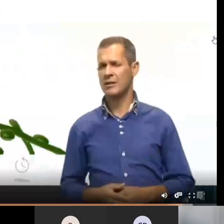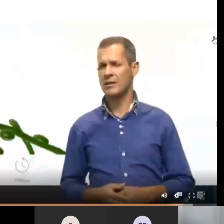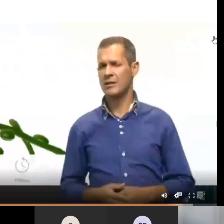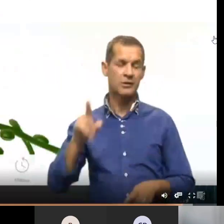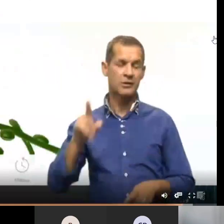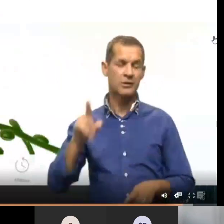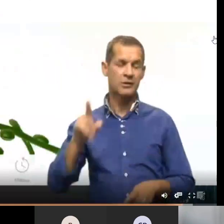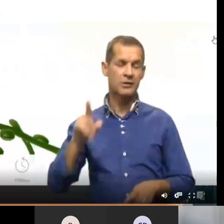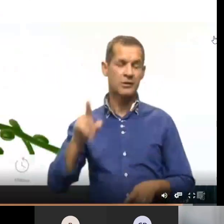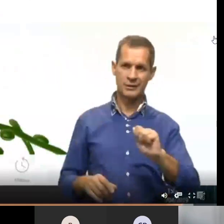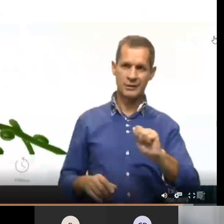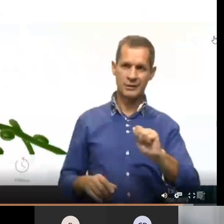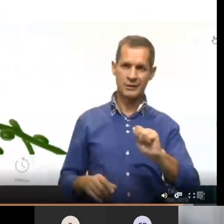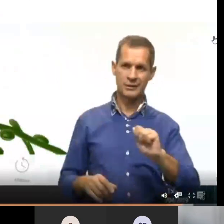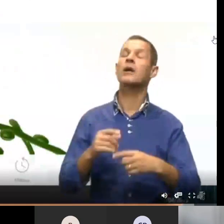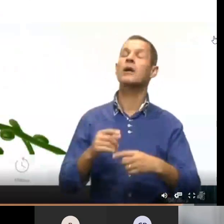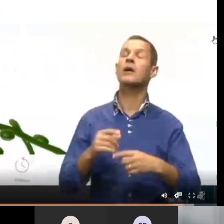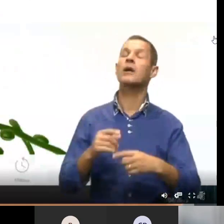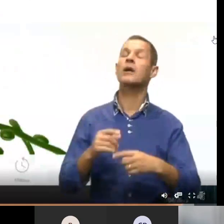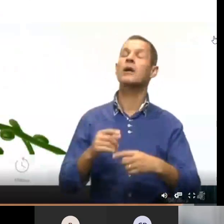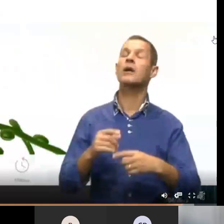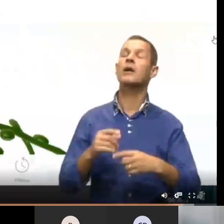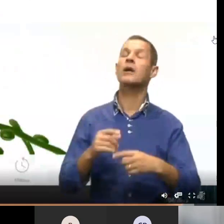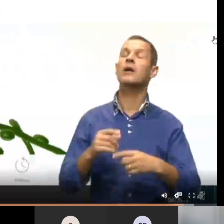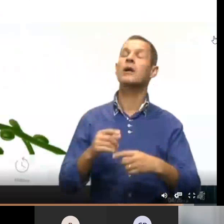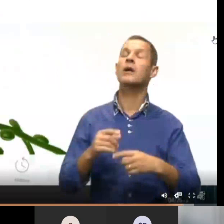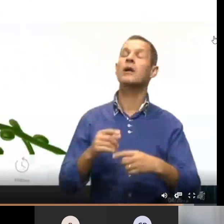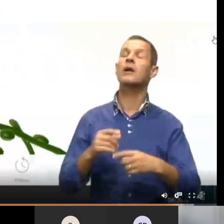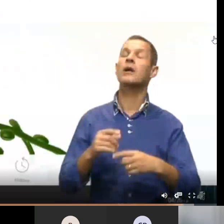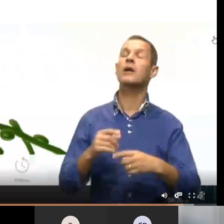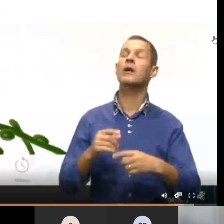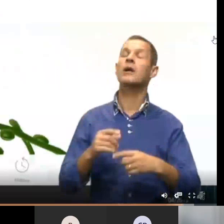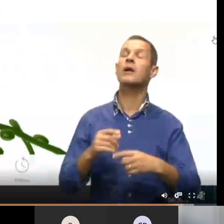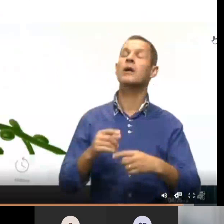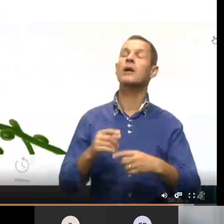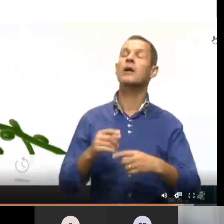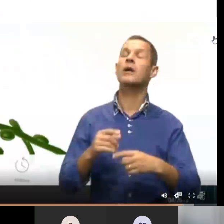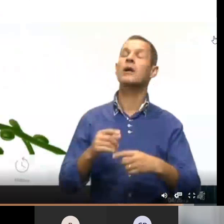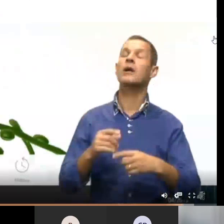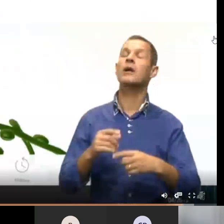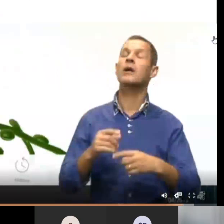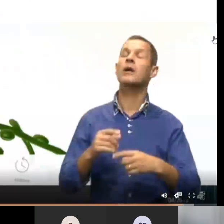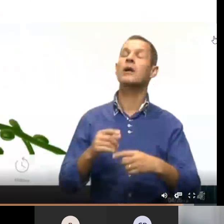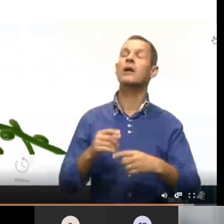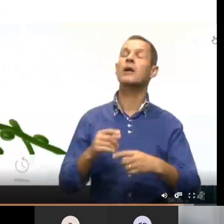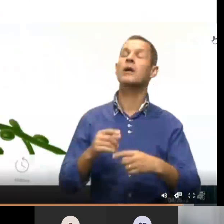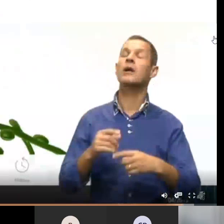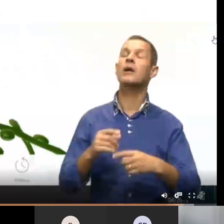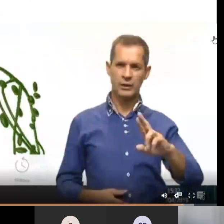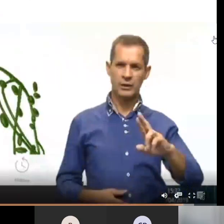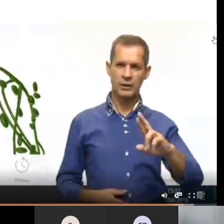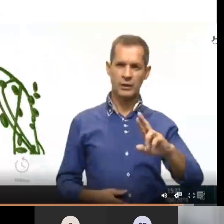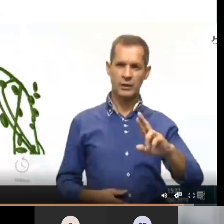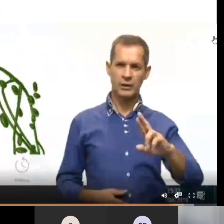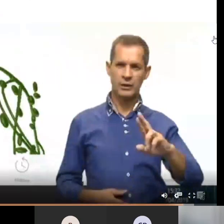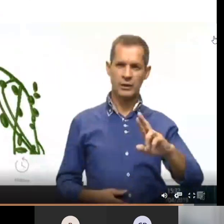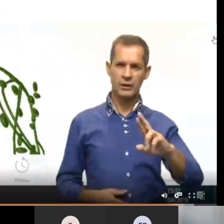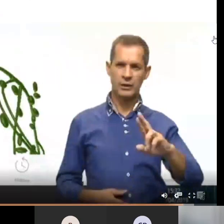nas axilas justamente por causa da questão de vulnerabilidade a infecções. E há